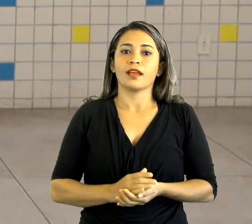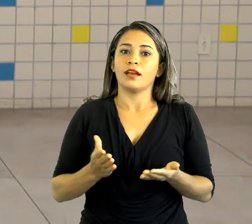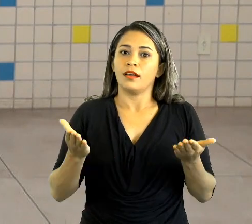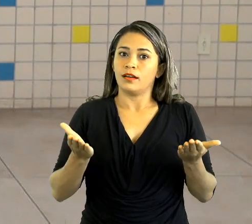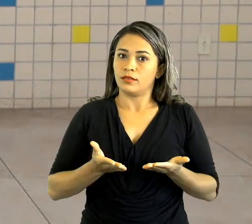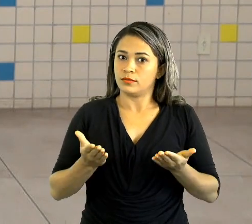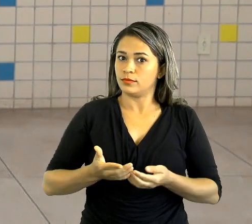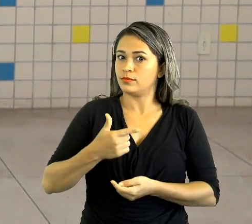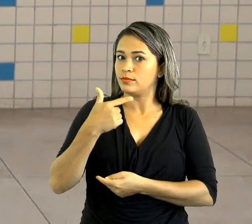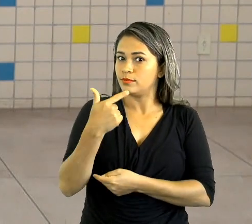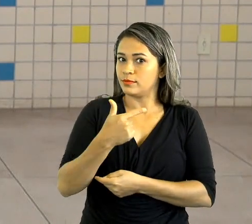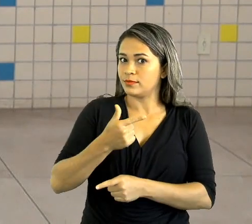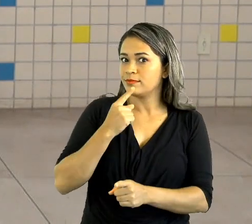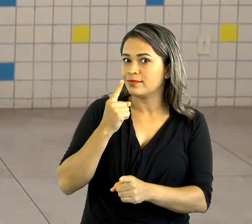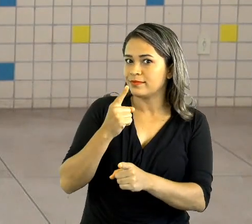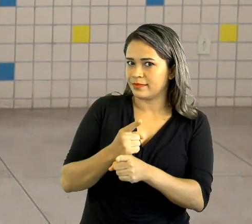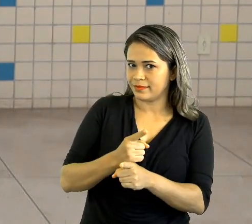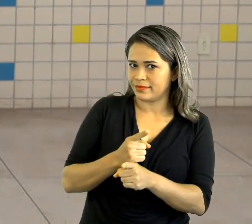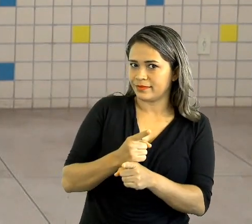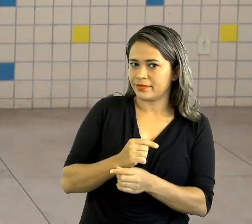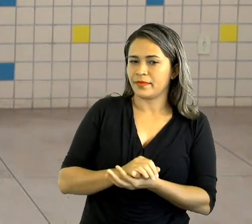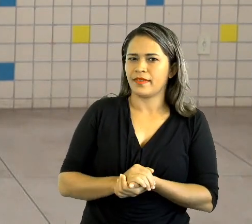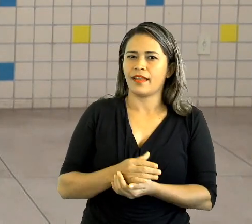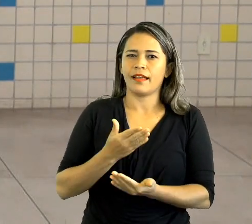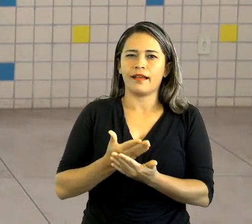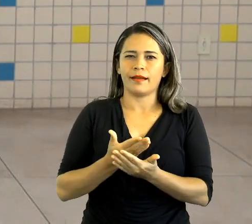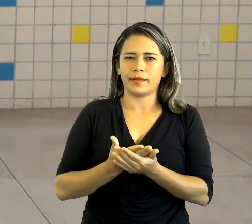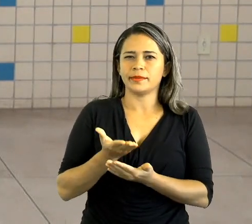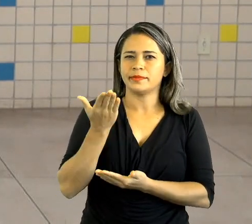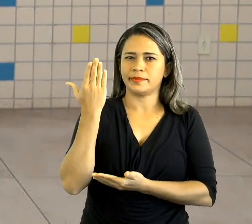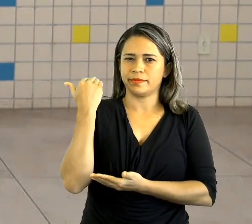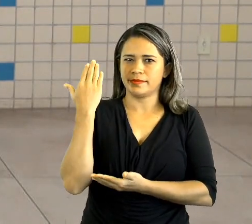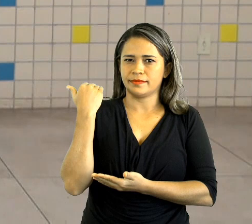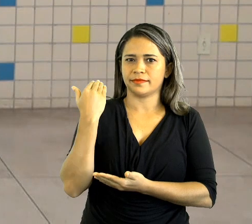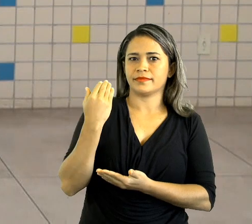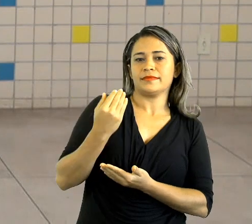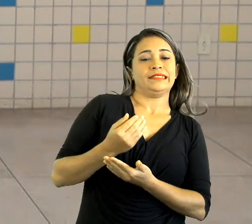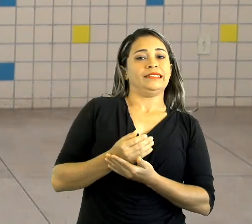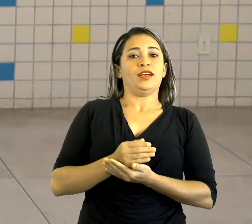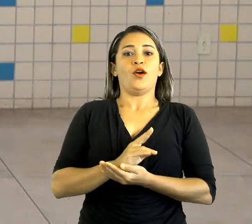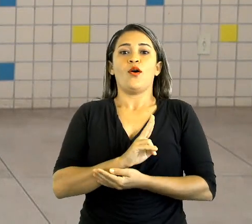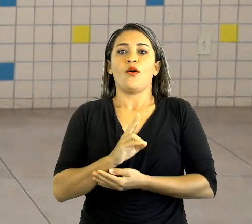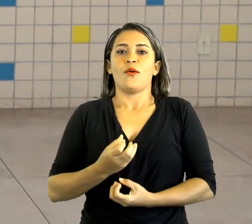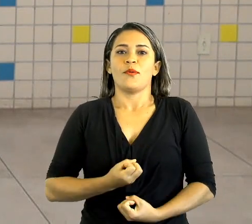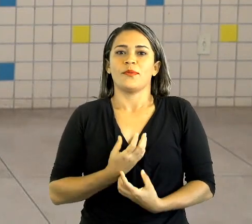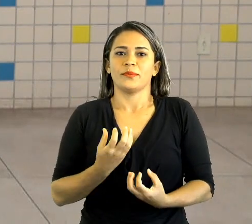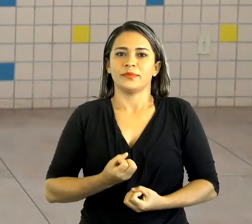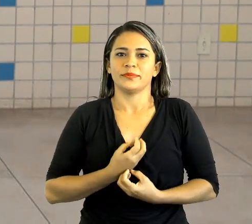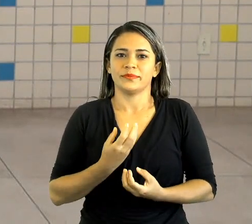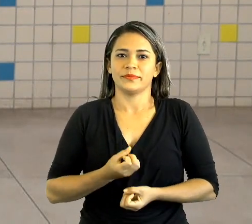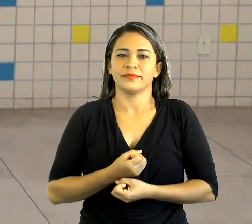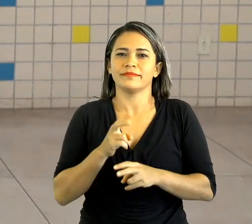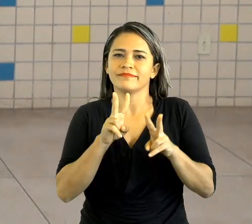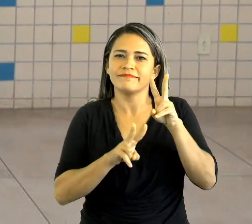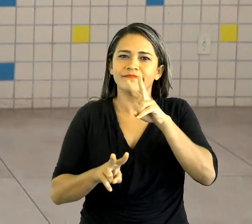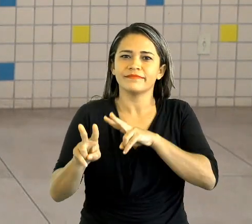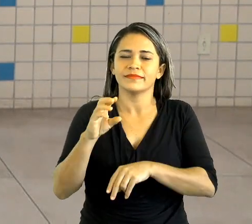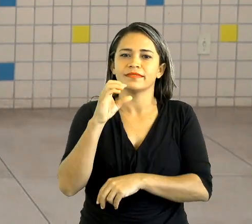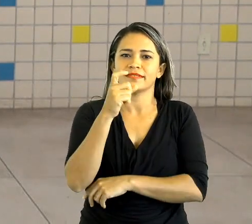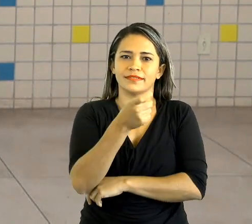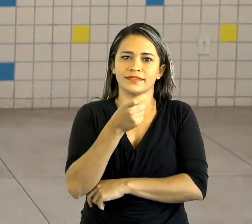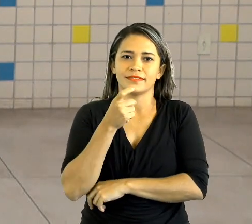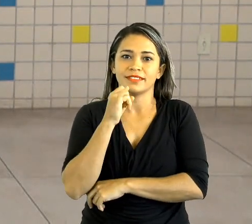nosso 2º encontro. Na aula passada, nós conhecemos o poema visual